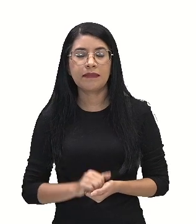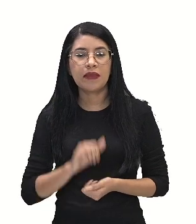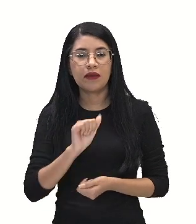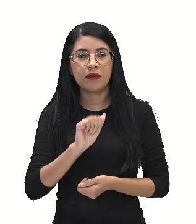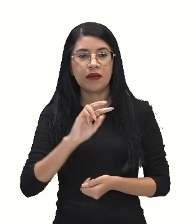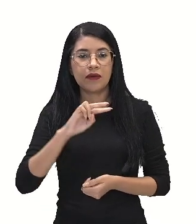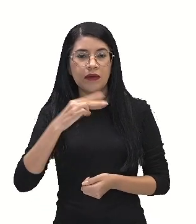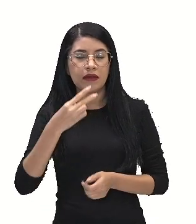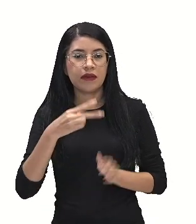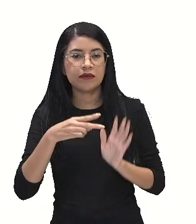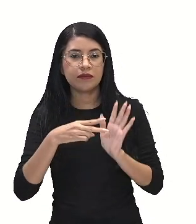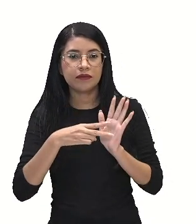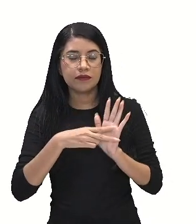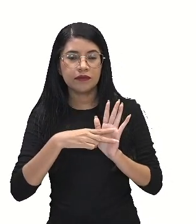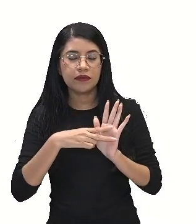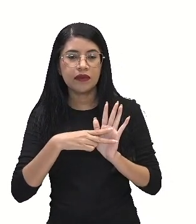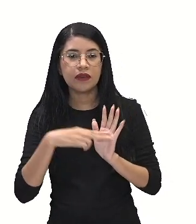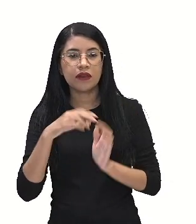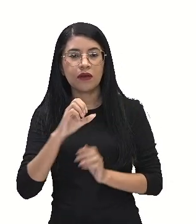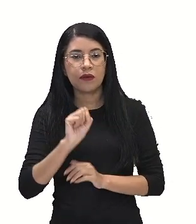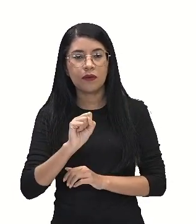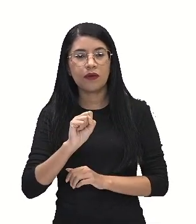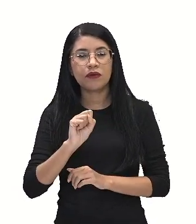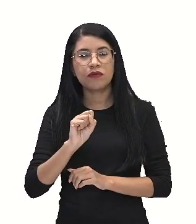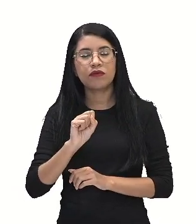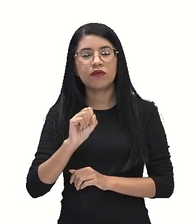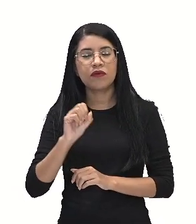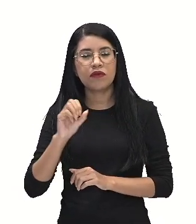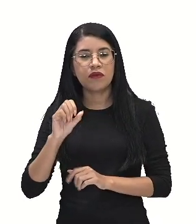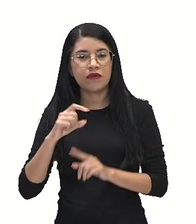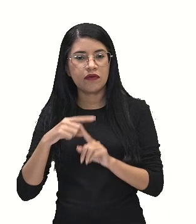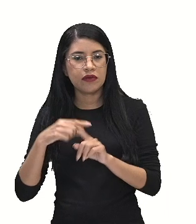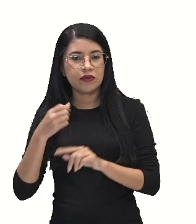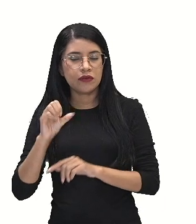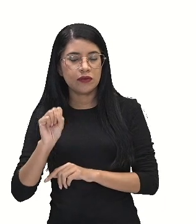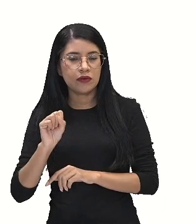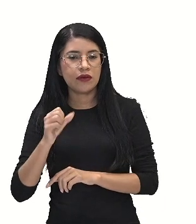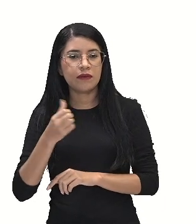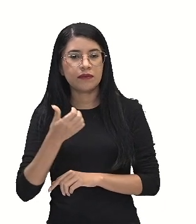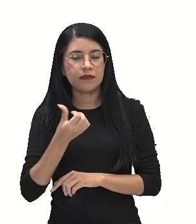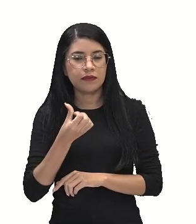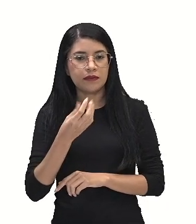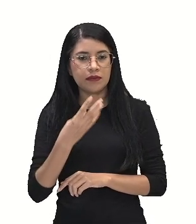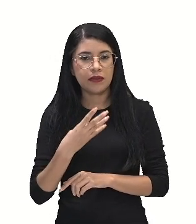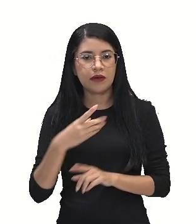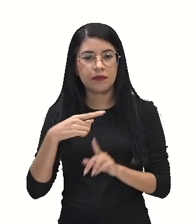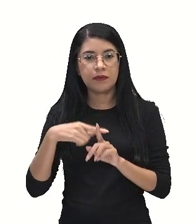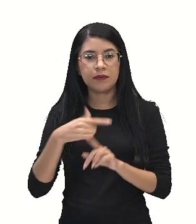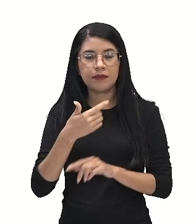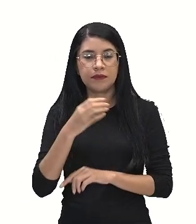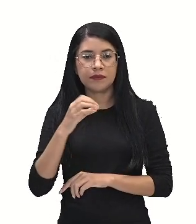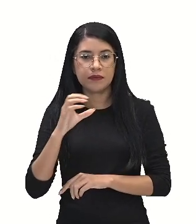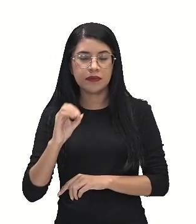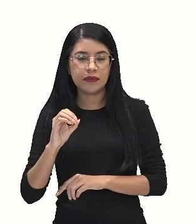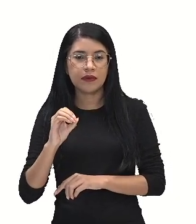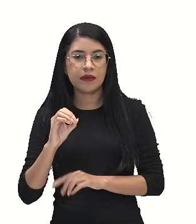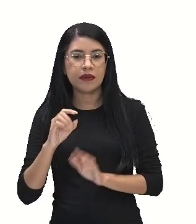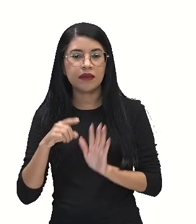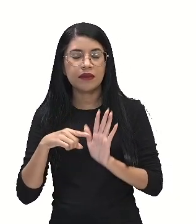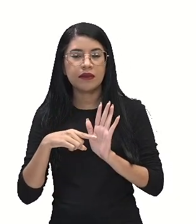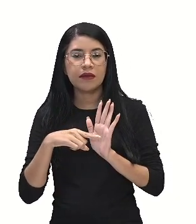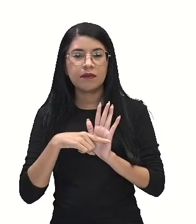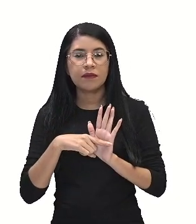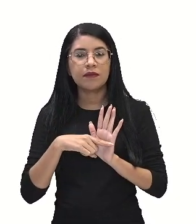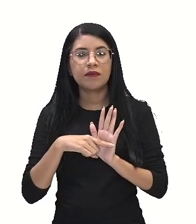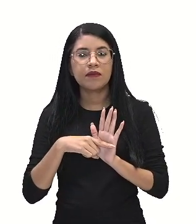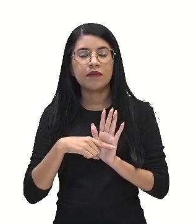quadrado igual 8 vezes 8, 64, mais 100, menos 8